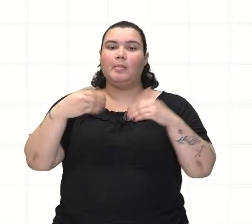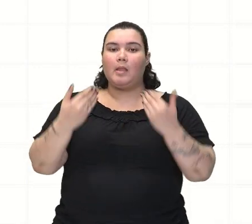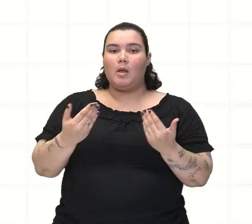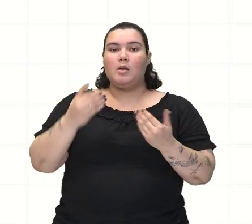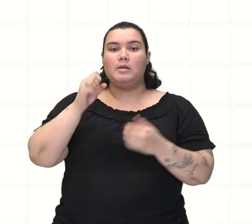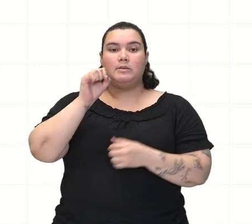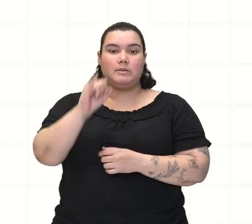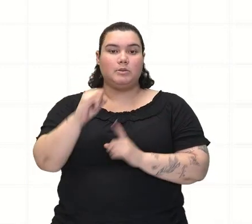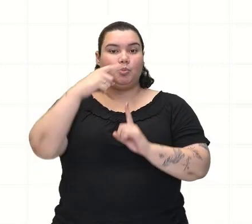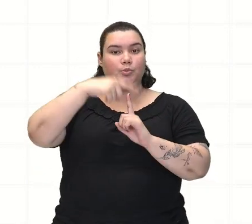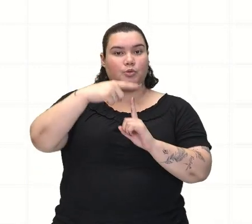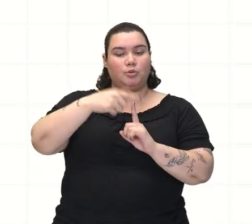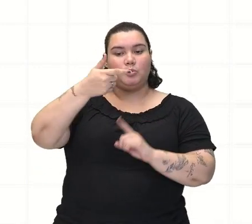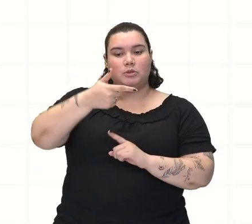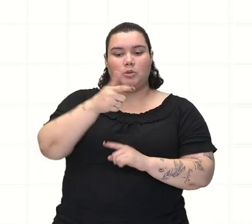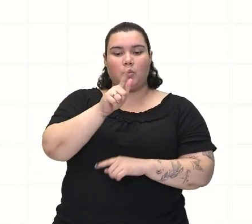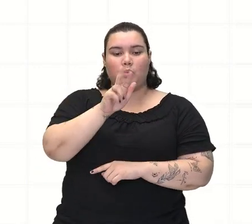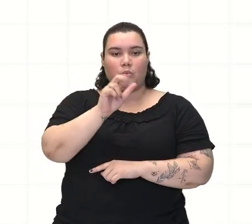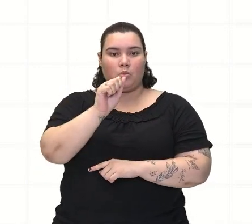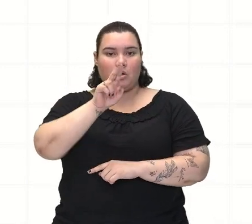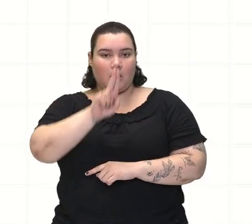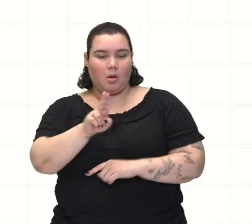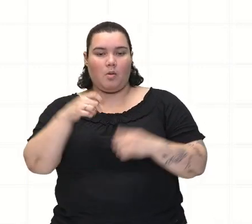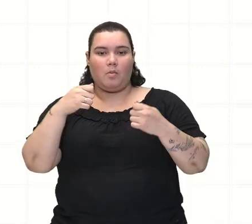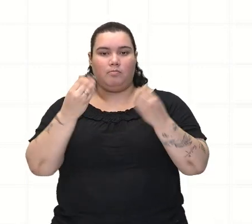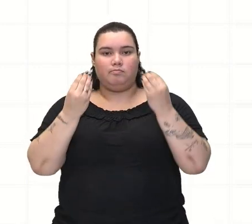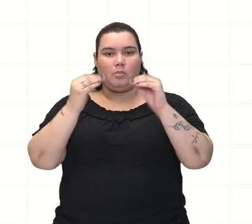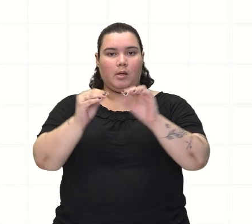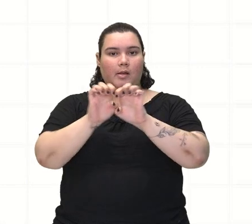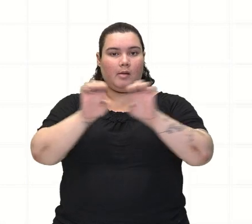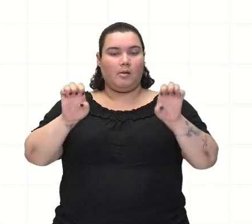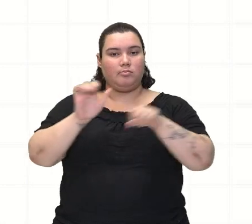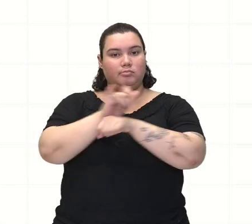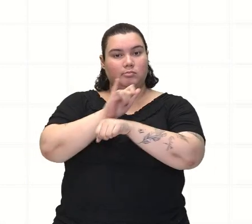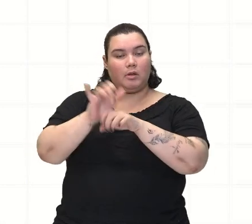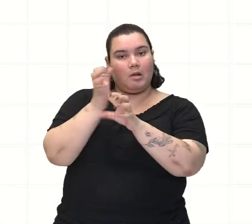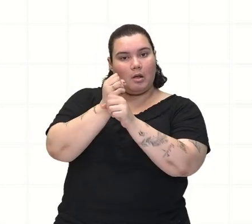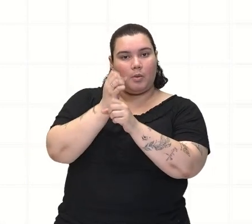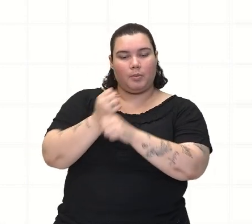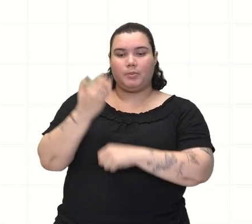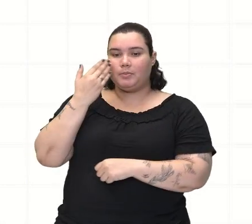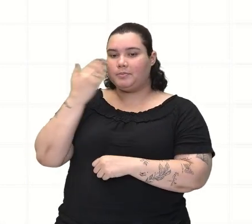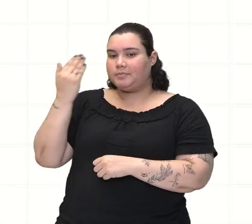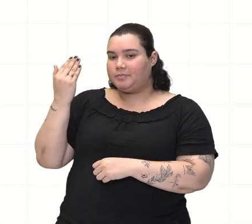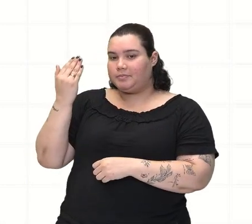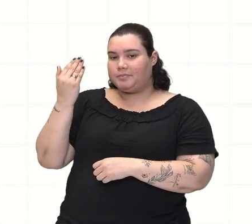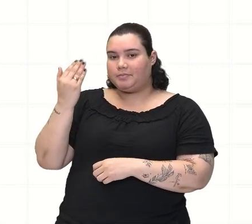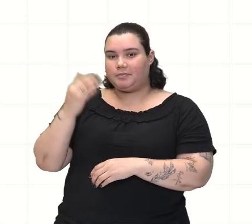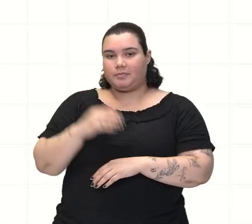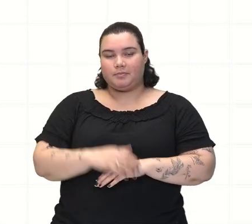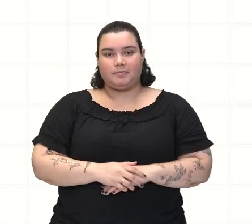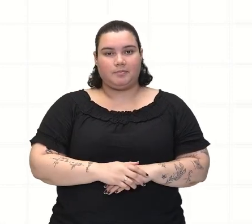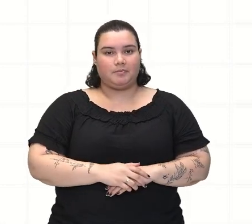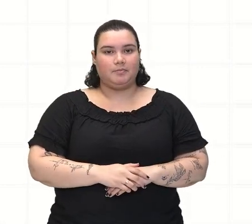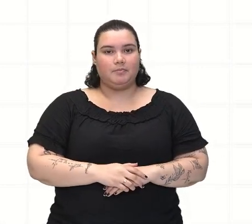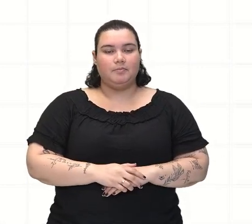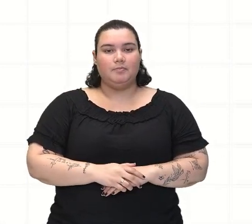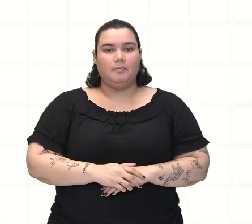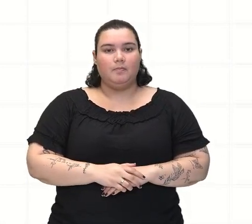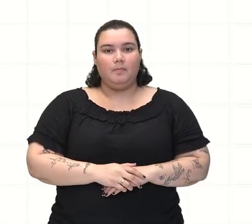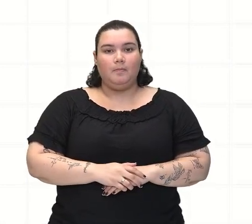grau completa, nós devemos escrever assim, ó. Ax² mais bx mais c.